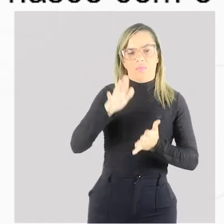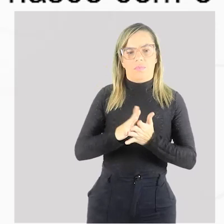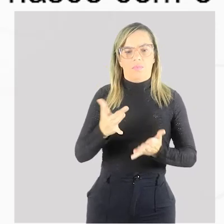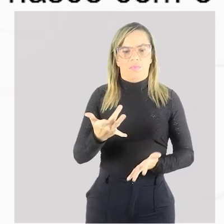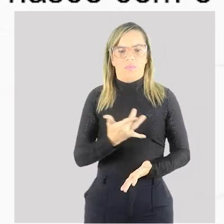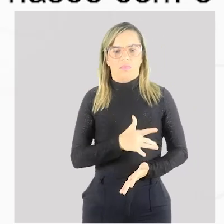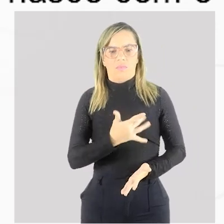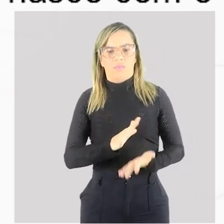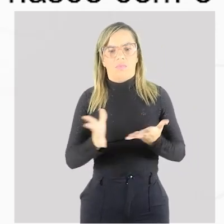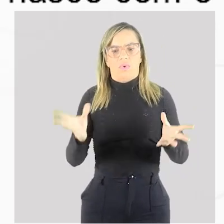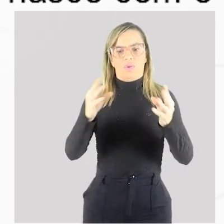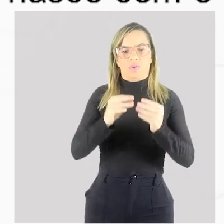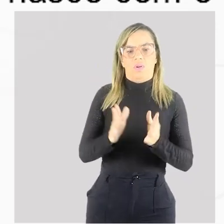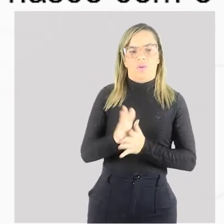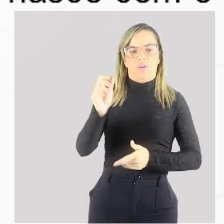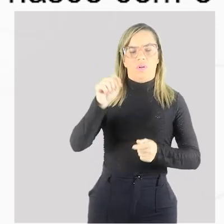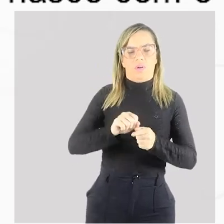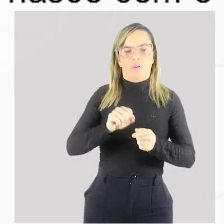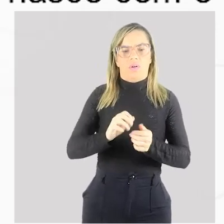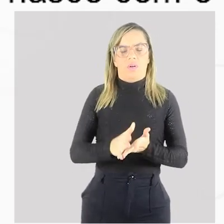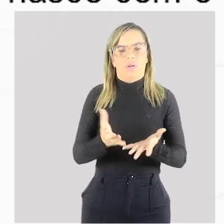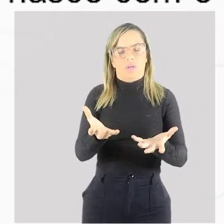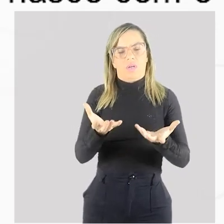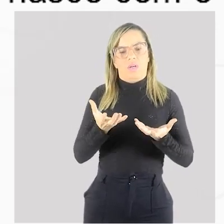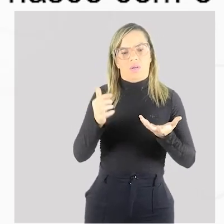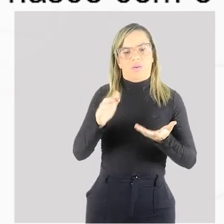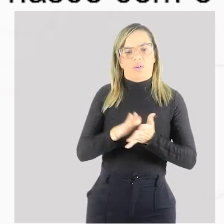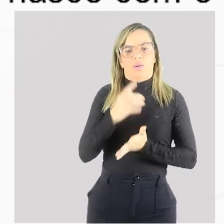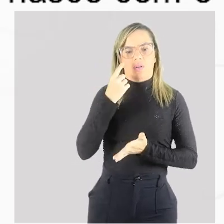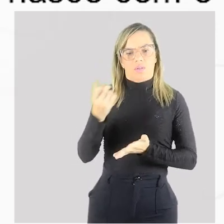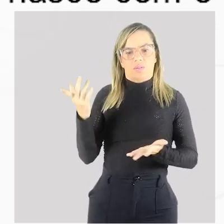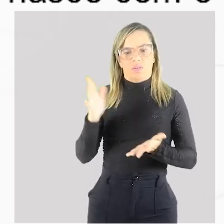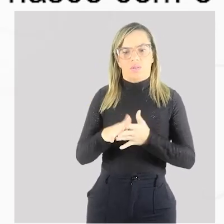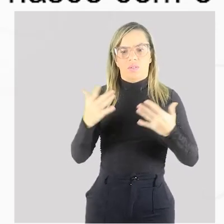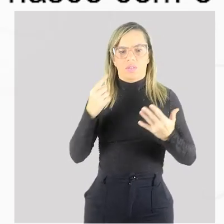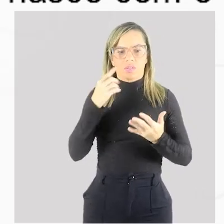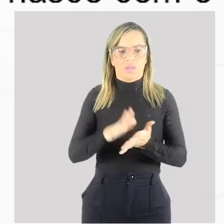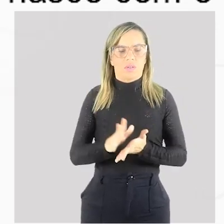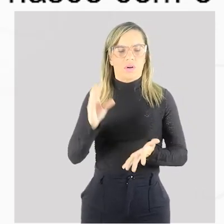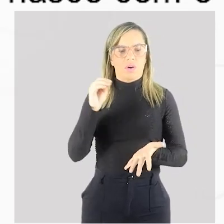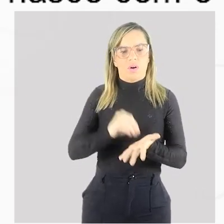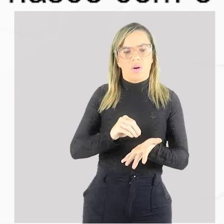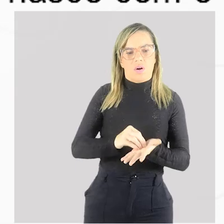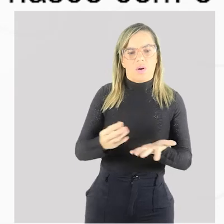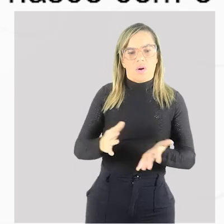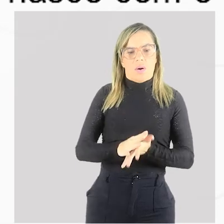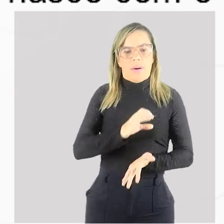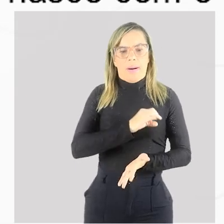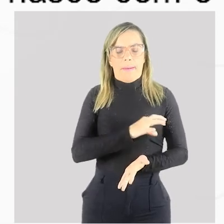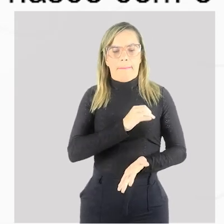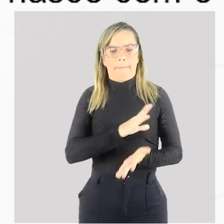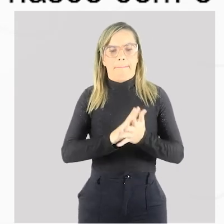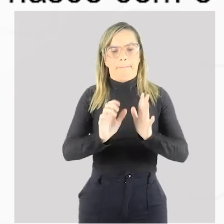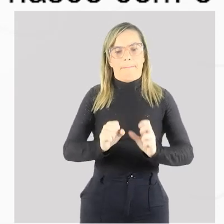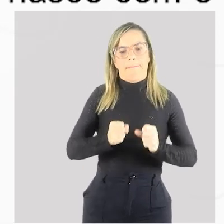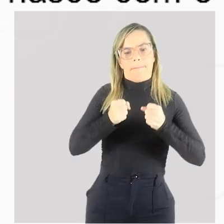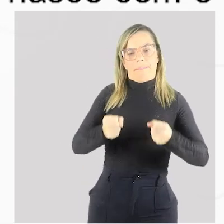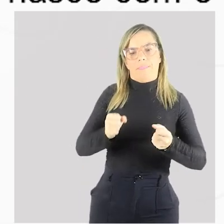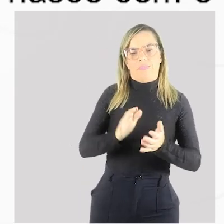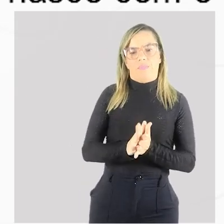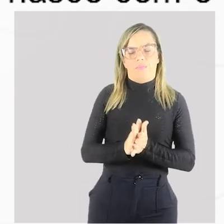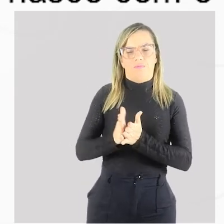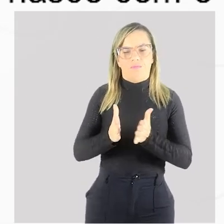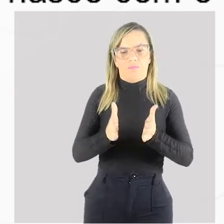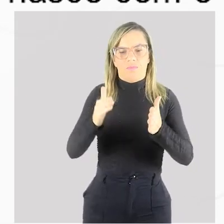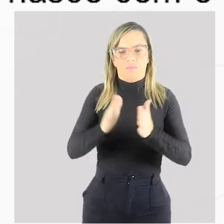resumo, fazer aos outros o que queremos que façam a nós, por si mesmas, na ausência do temor de algum poder